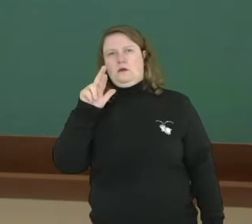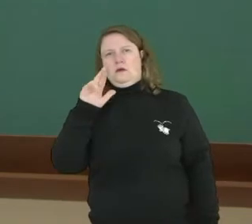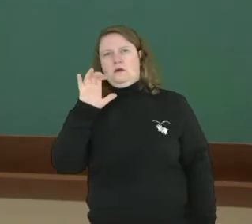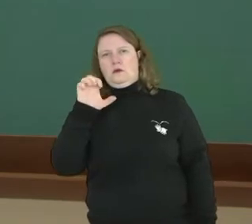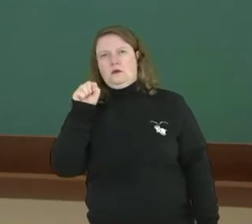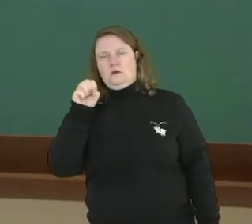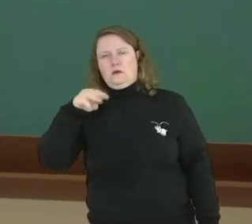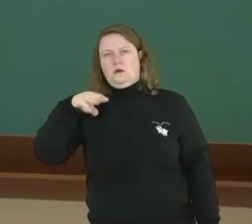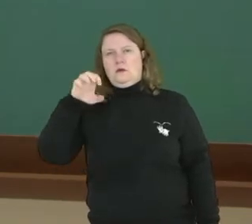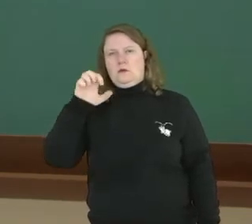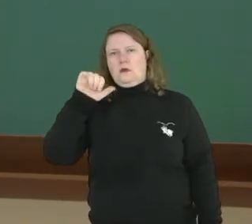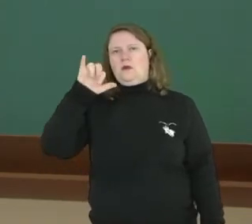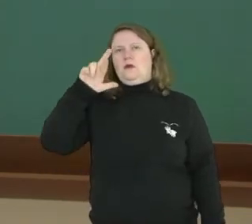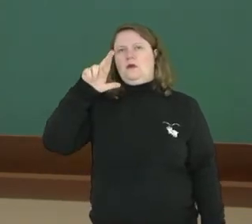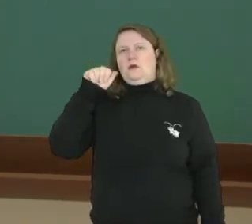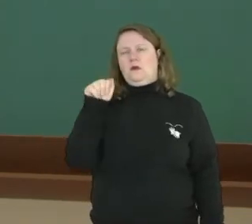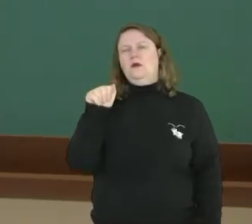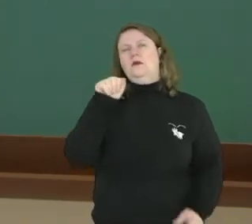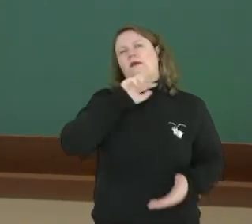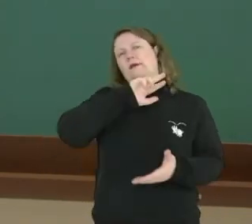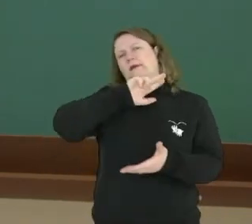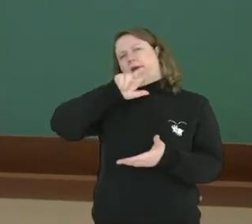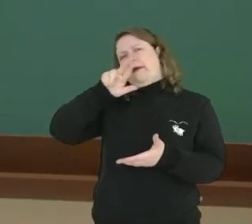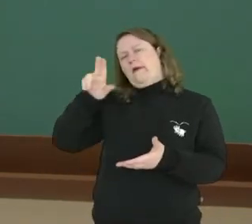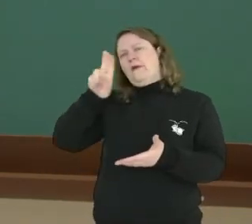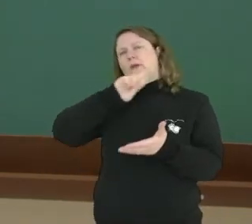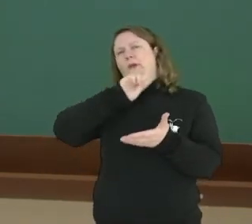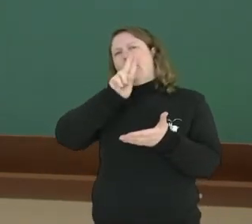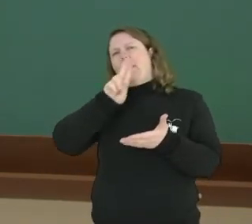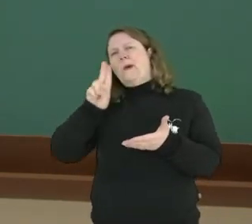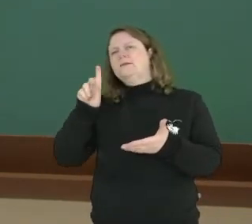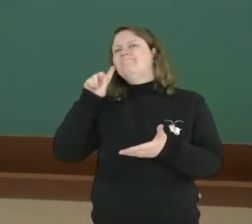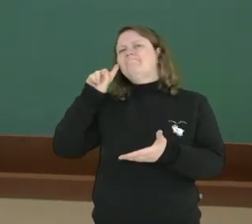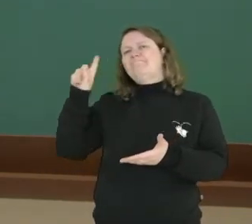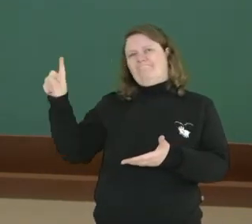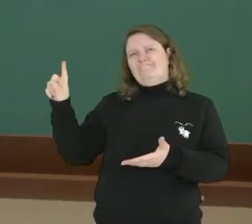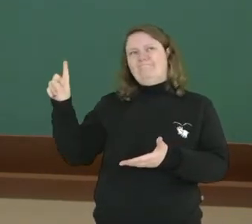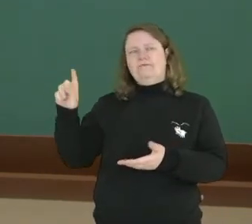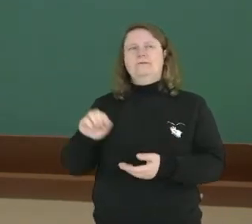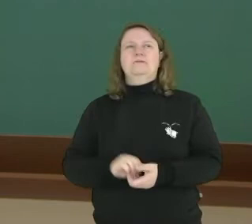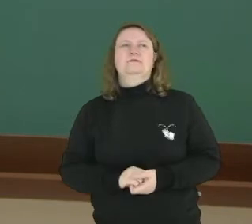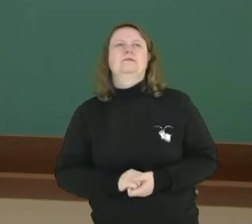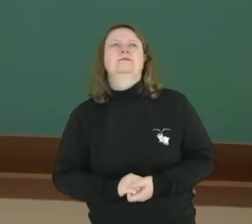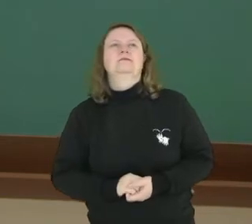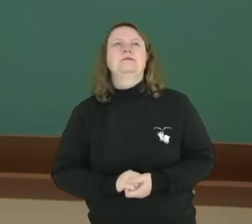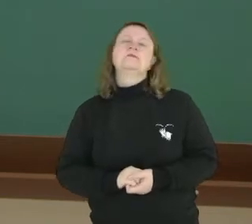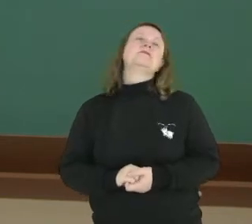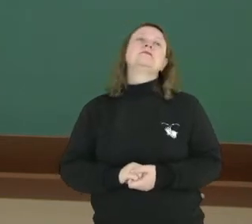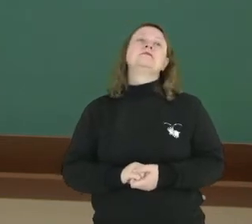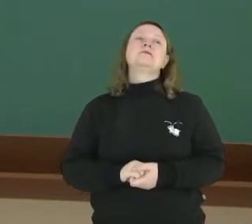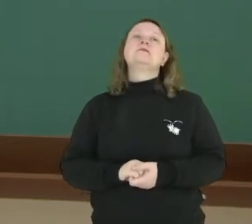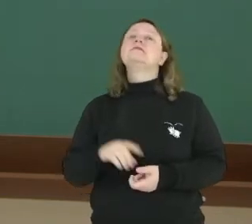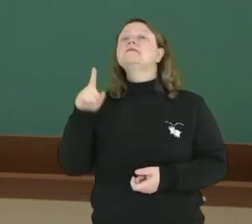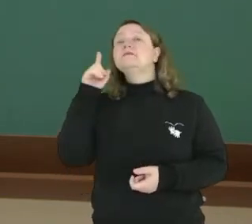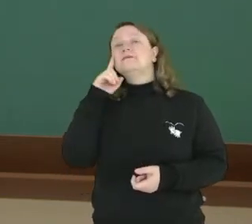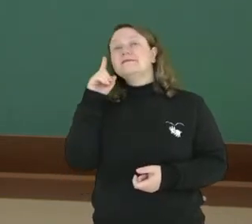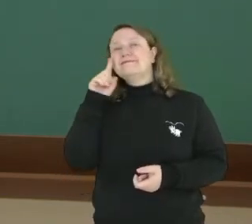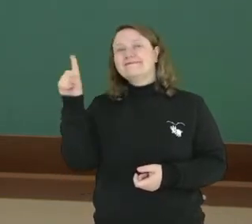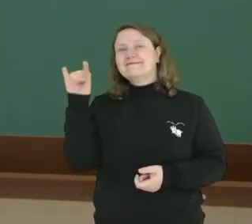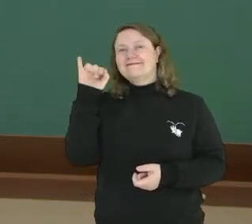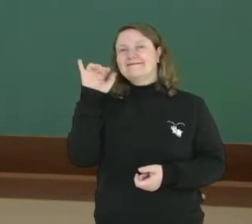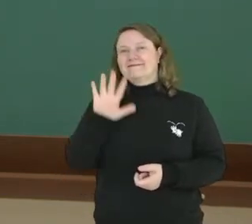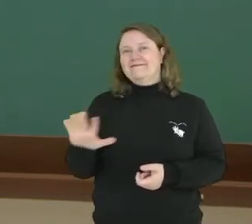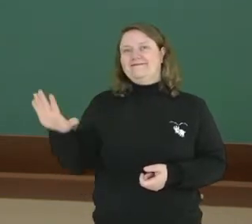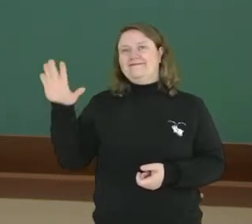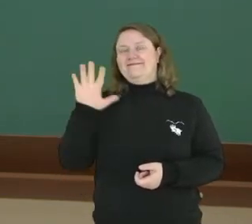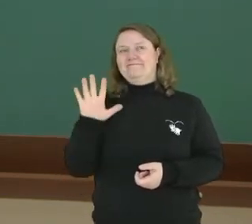presentes ali ou estavam presentes em toda a porção da Mata Atlântica, certo? Aqui nós temos uma imagem que dá bem